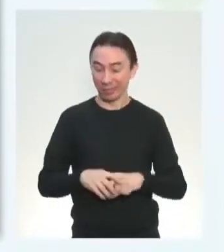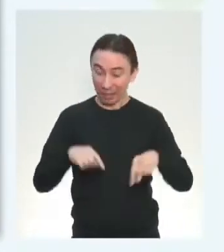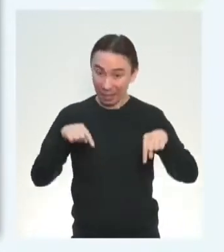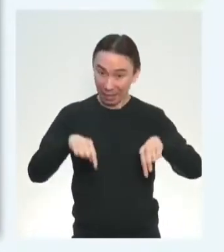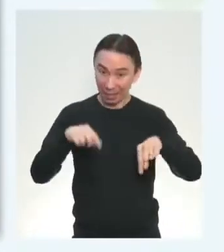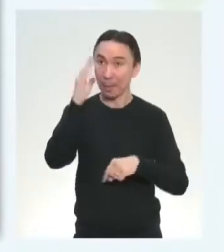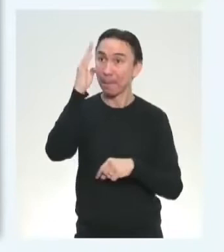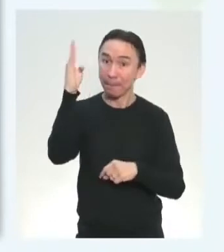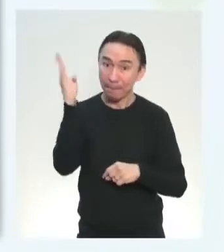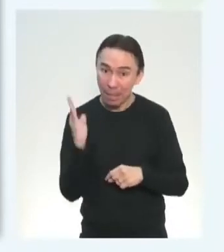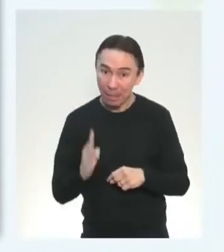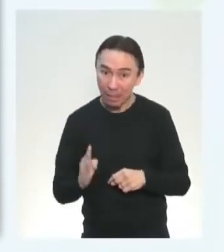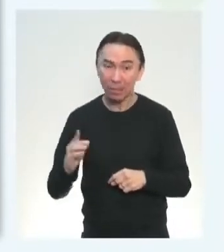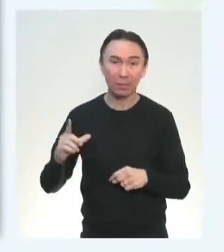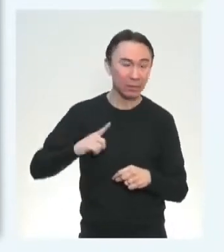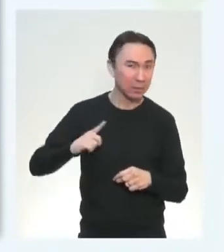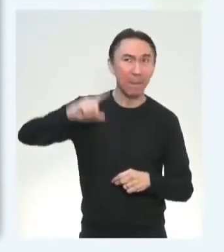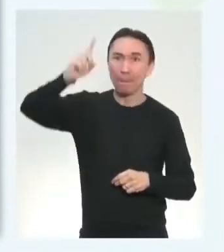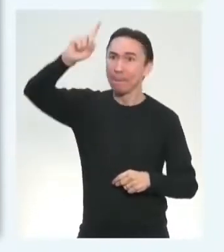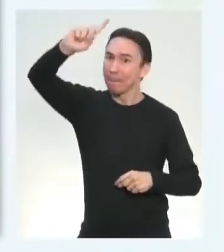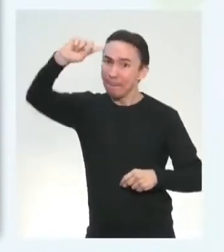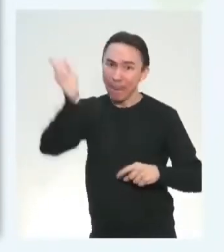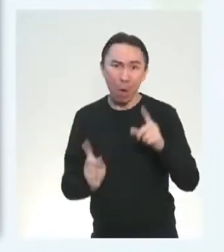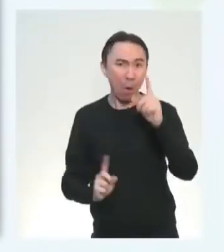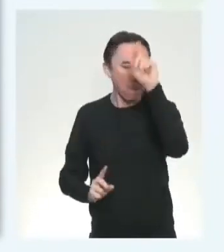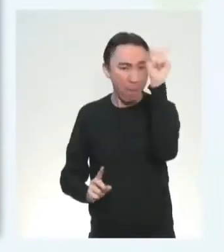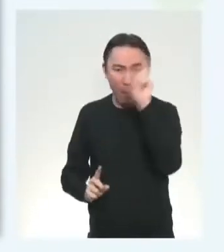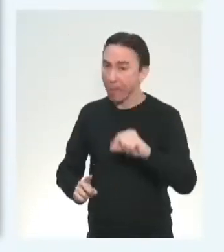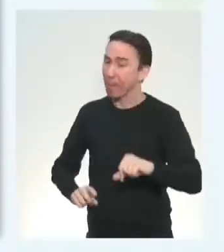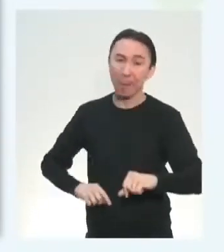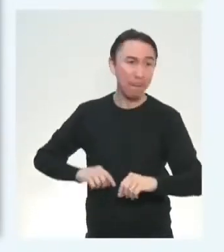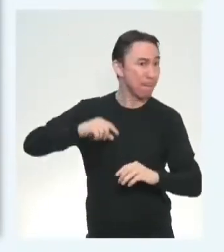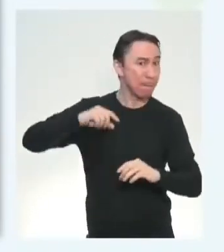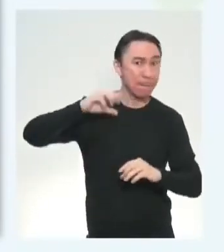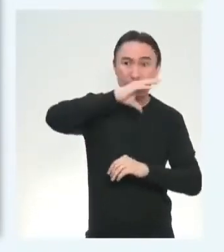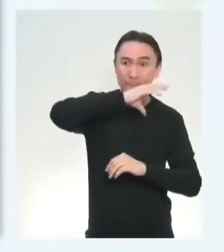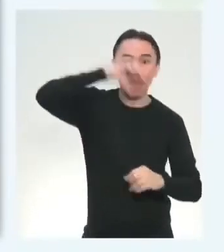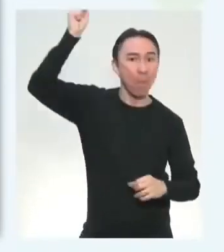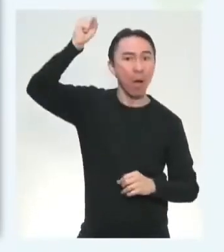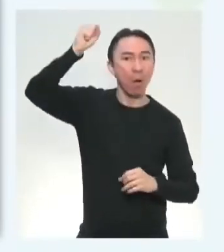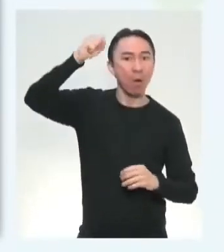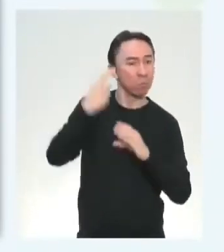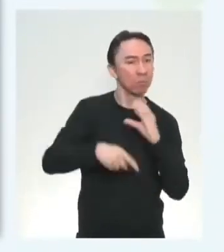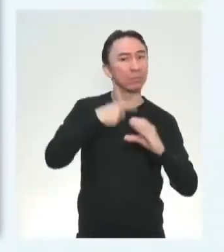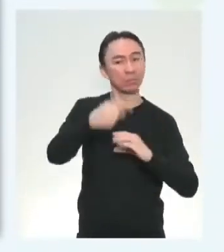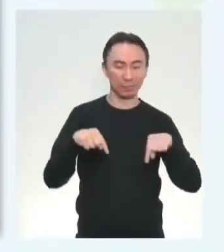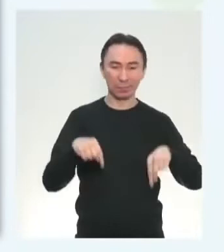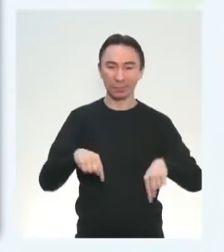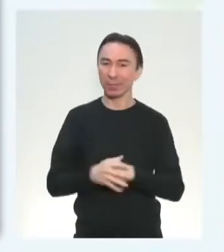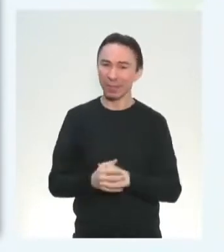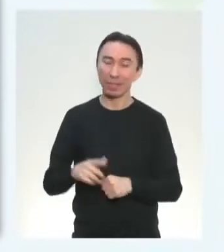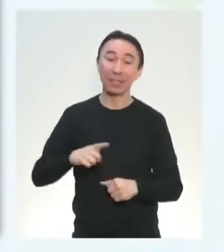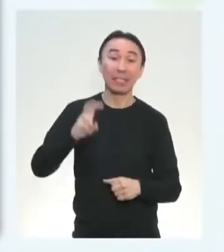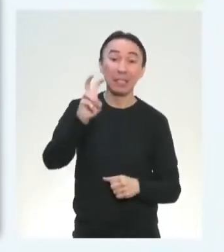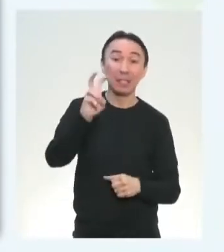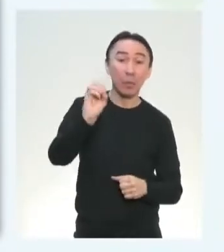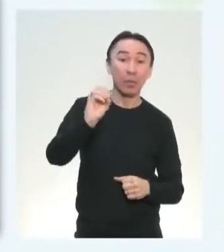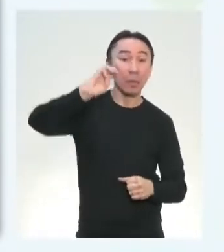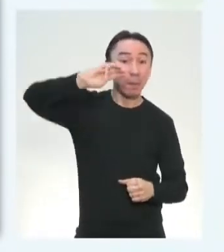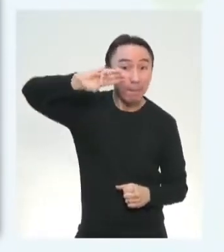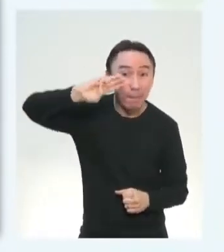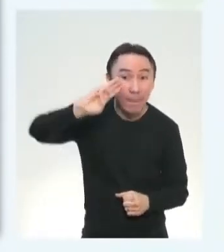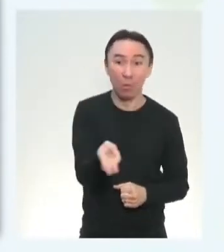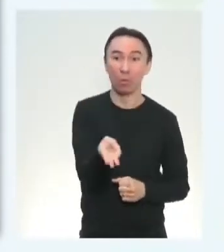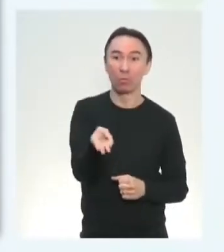campeão mundial em incidência de raios. No nosso país caem mais de 50 milhões de raios por ano. E a explicação